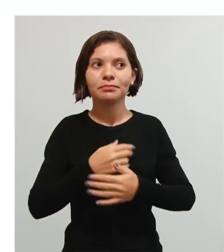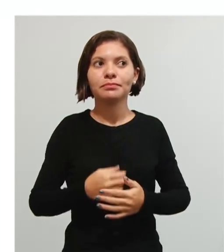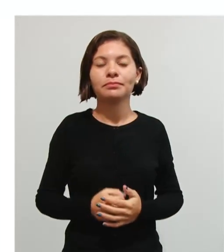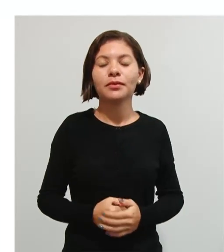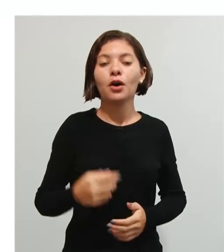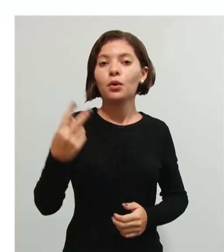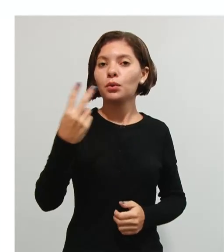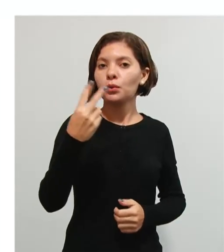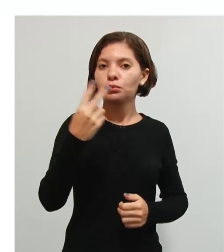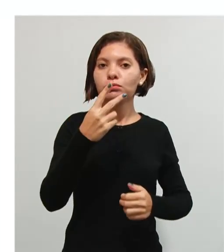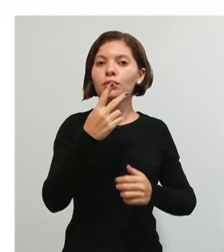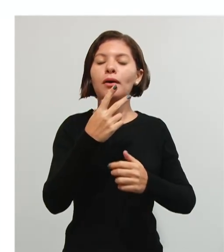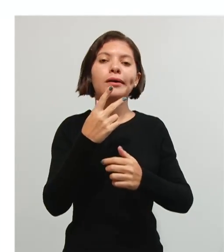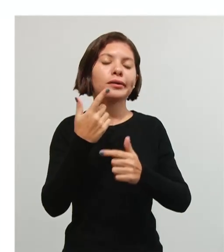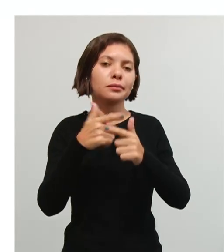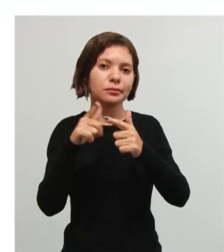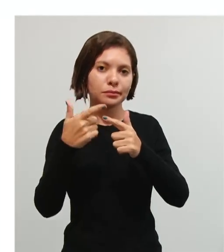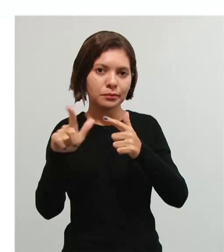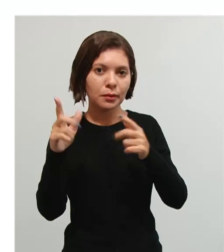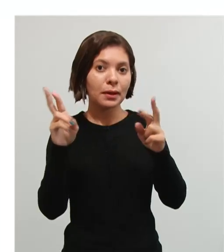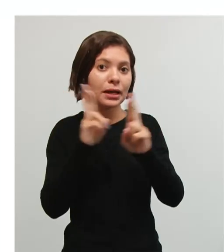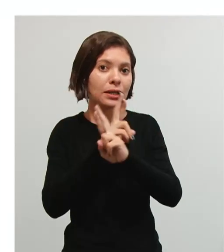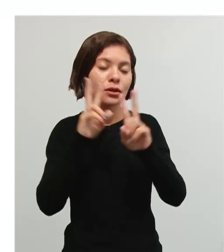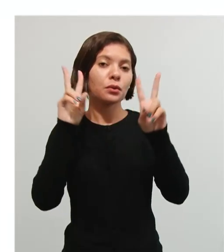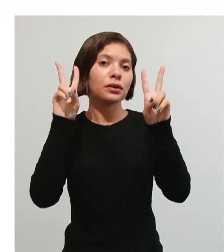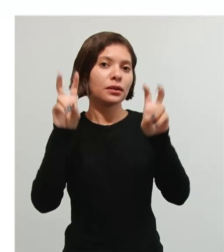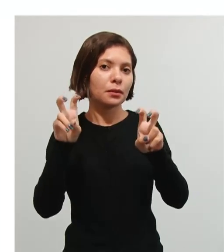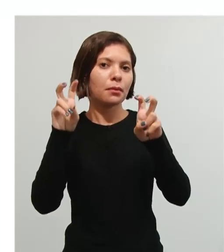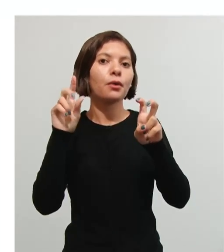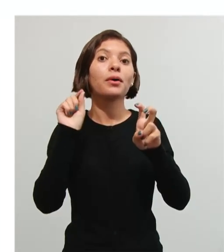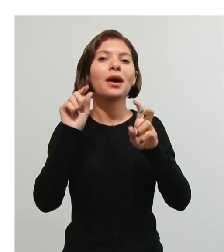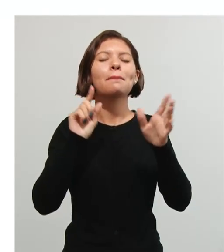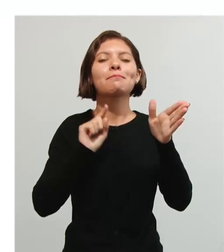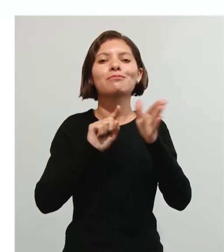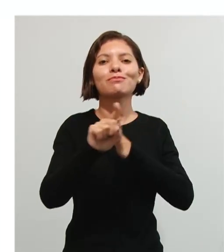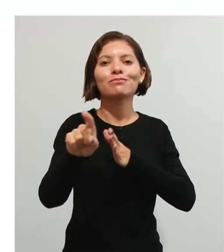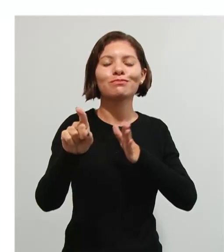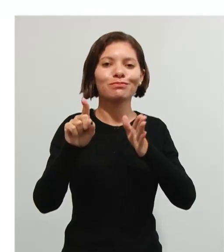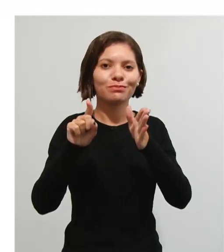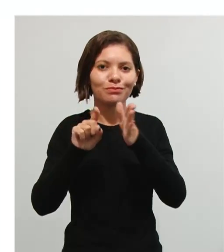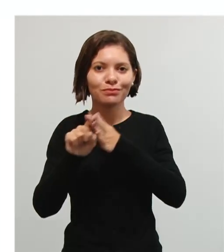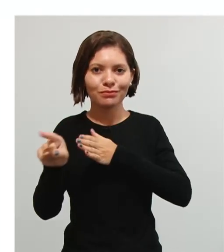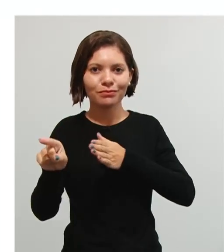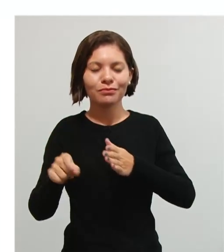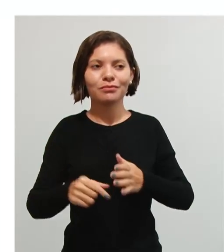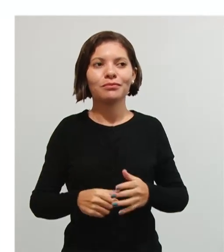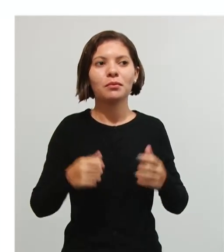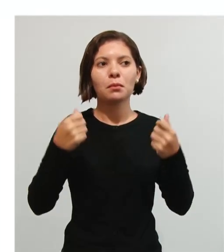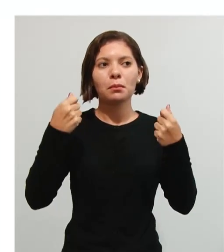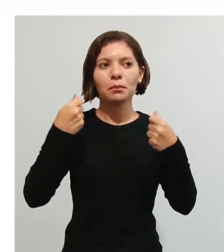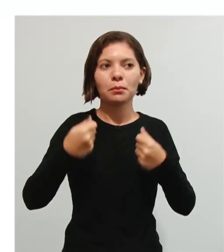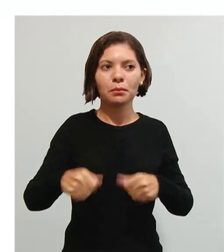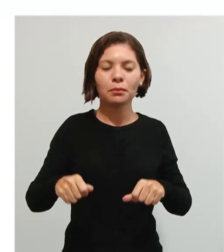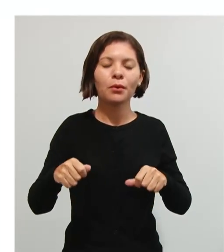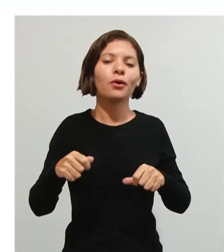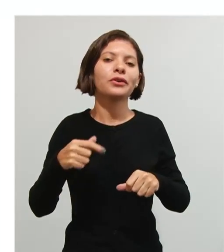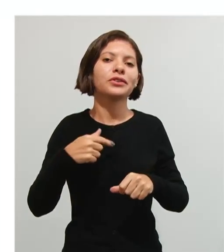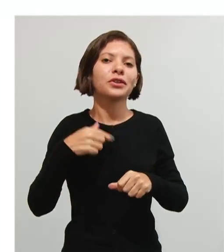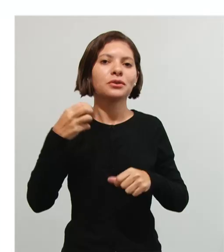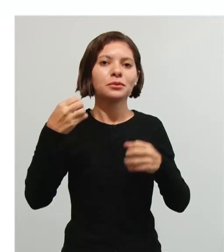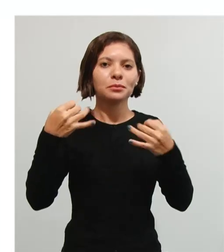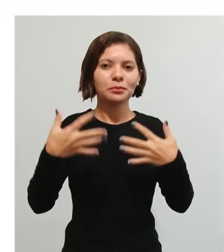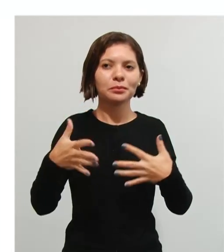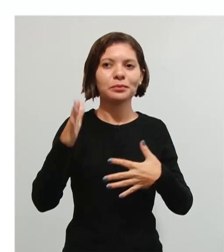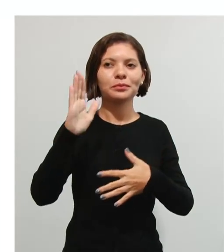2 problemas relacionados a desemprego que são perguntas. E essas perguntas, elas podem, como eu comentei, ser